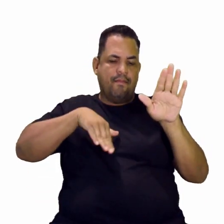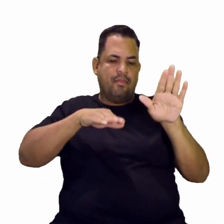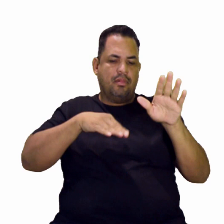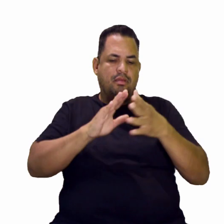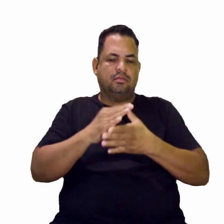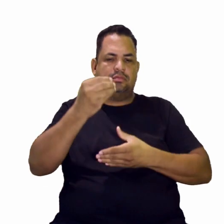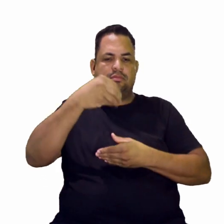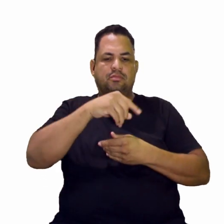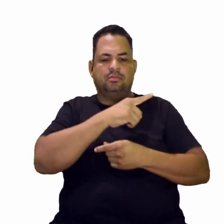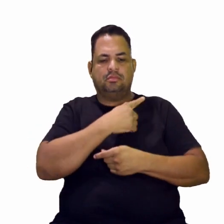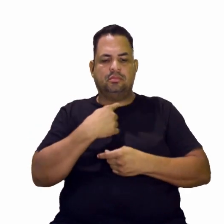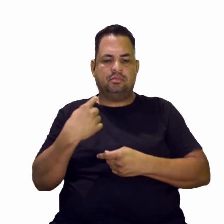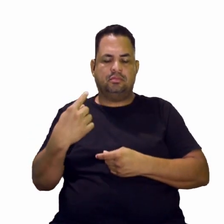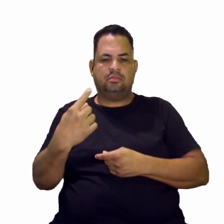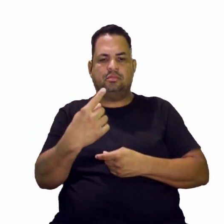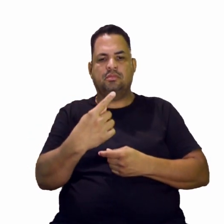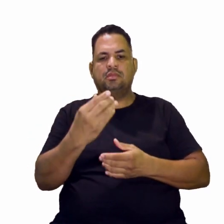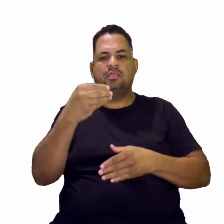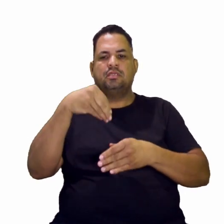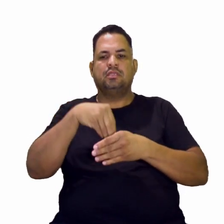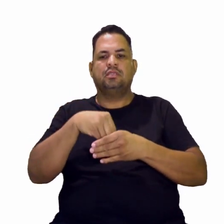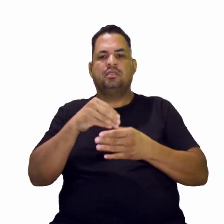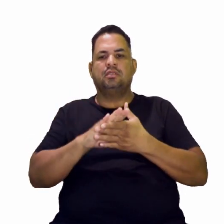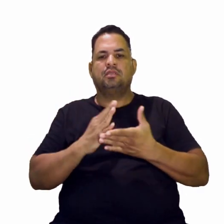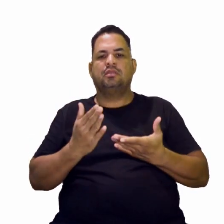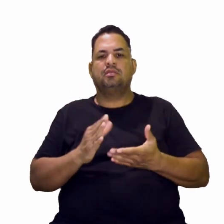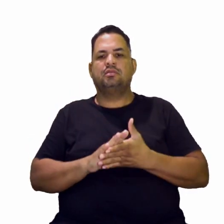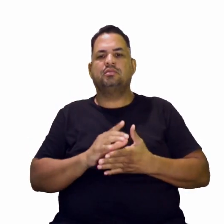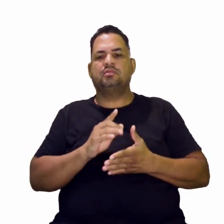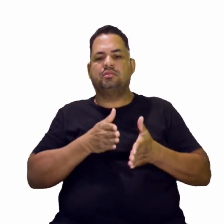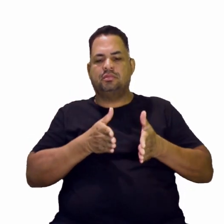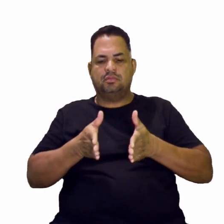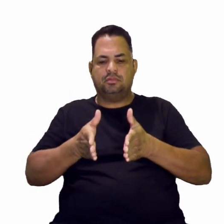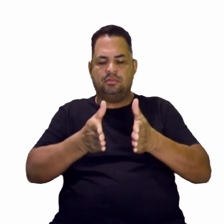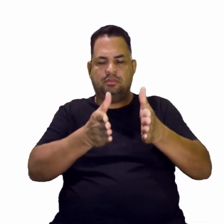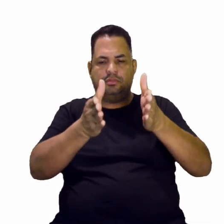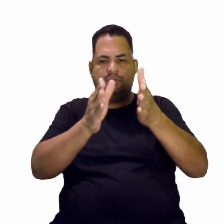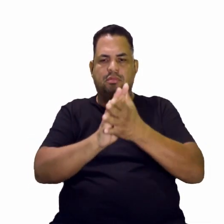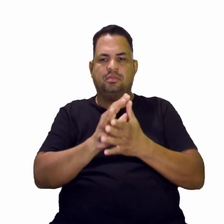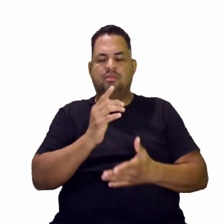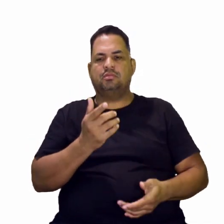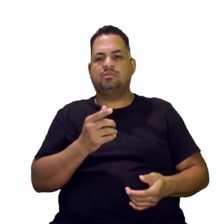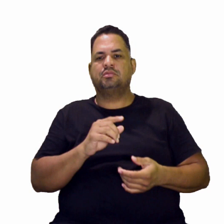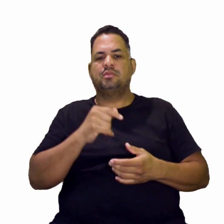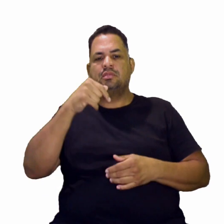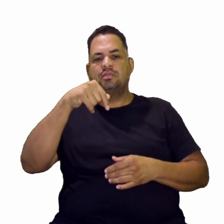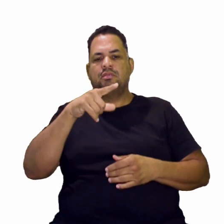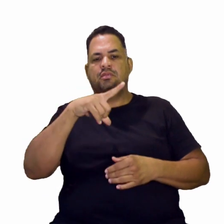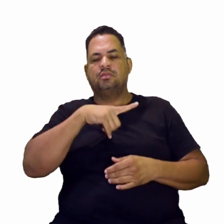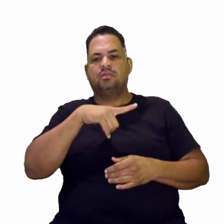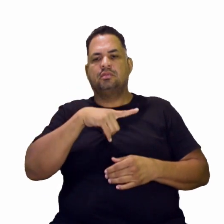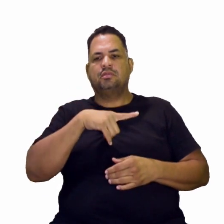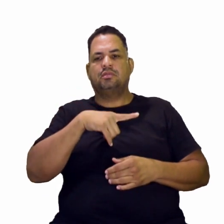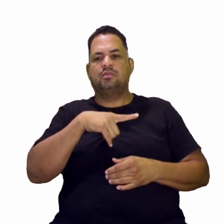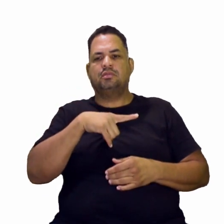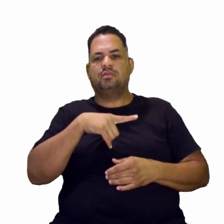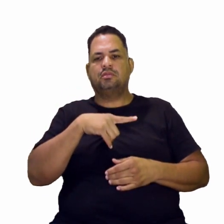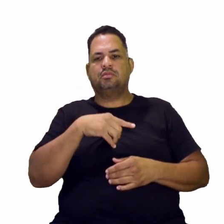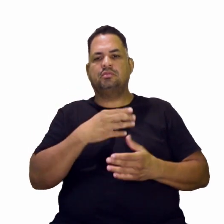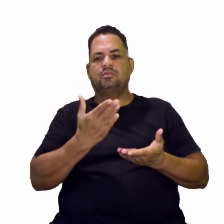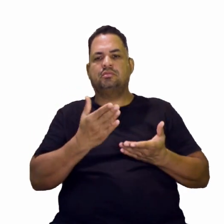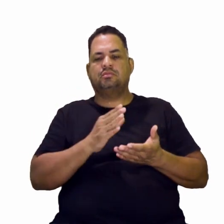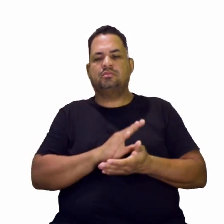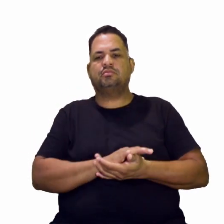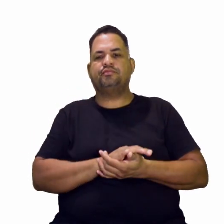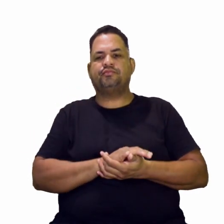Dentro, no interior do continente, são os lagos e rios. No nosso caso aqui, a gente tem o nosso